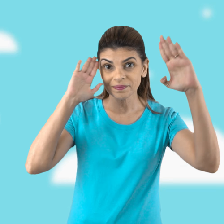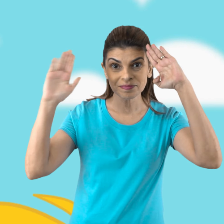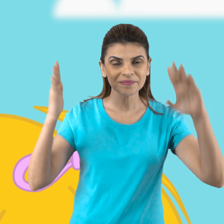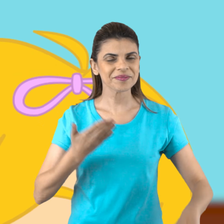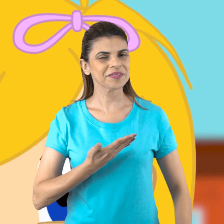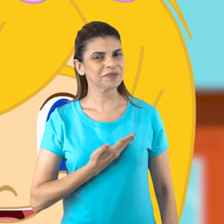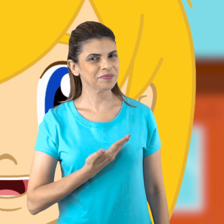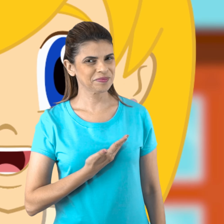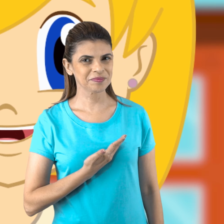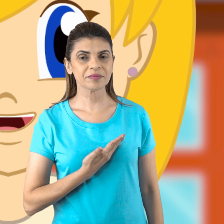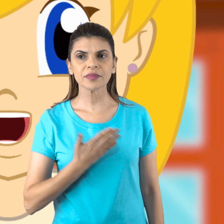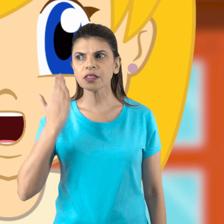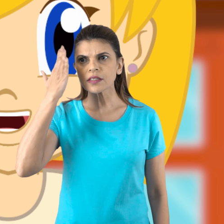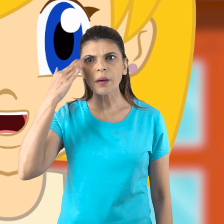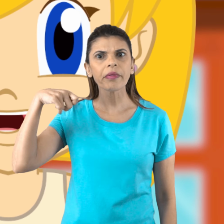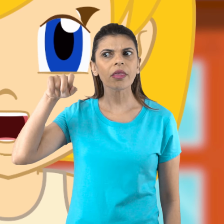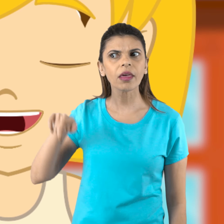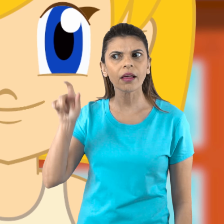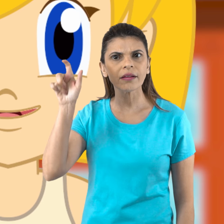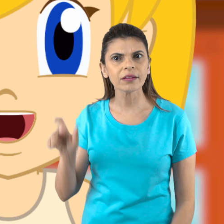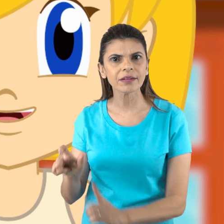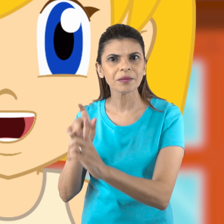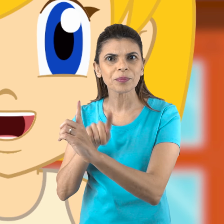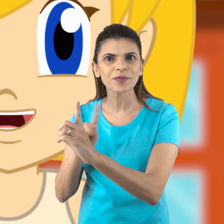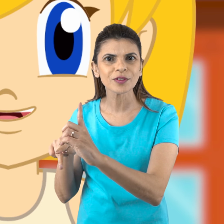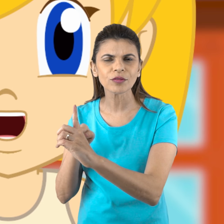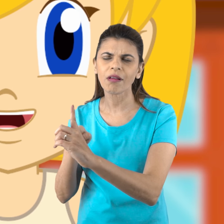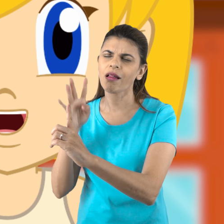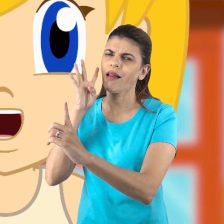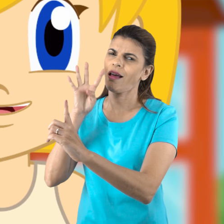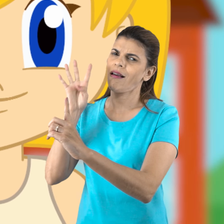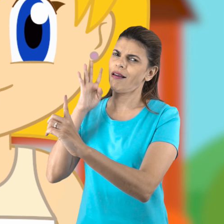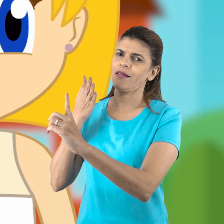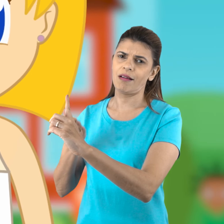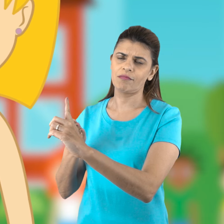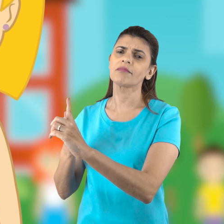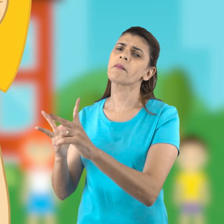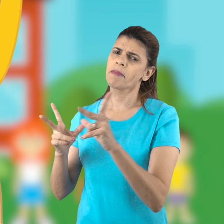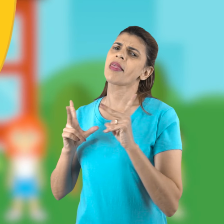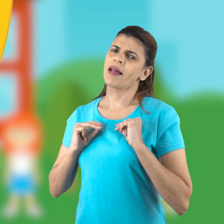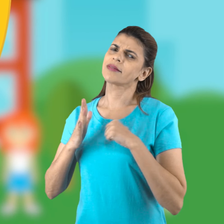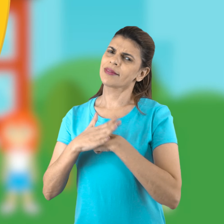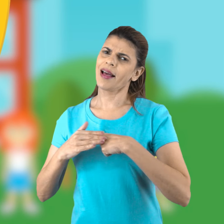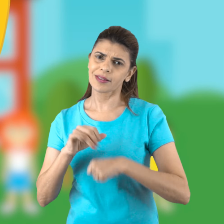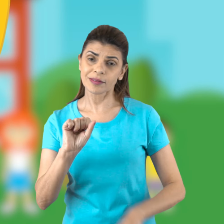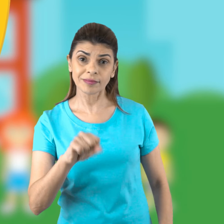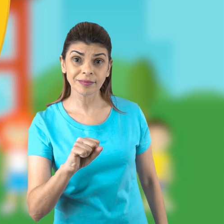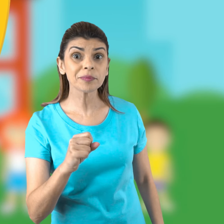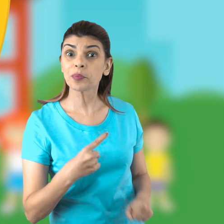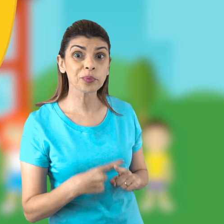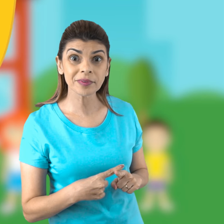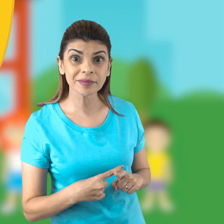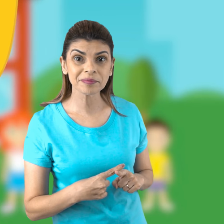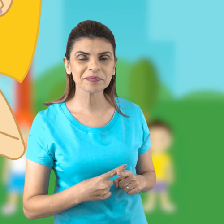Oi amiguinhos vocês sabem quem é a nossa professora ela é a mais legal de todas e merece todo o nosso carinho